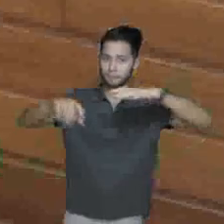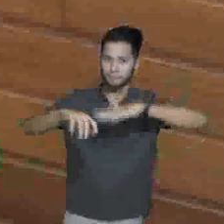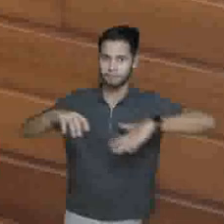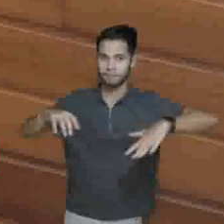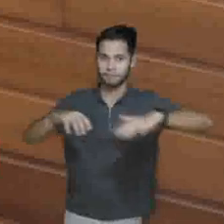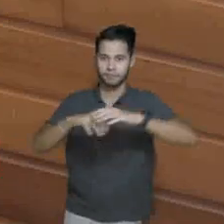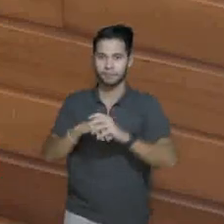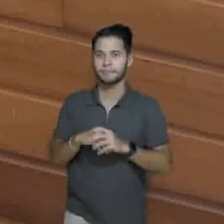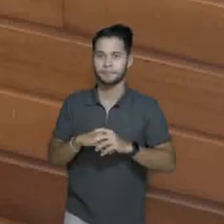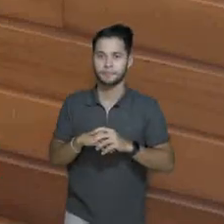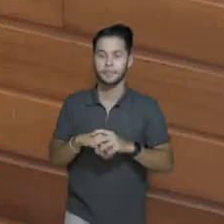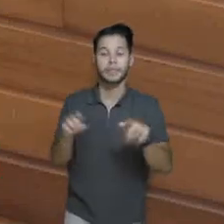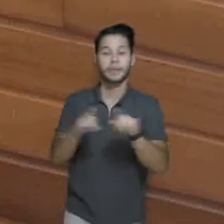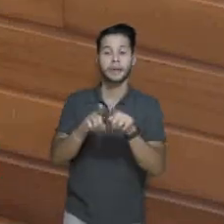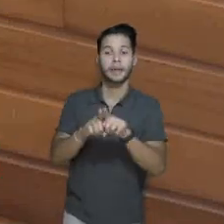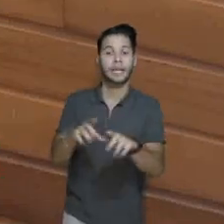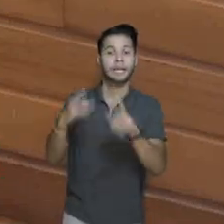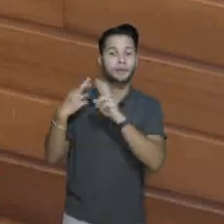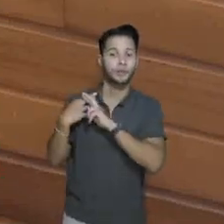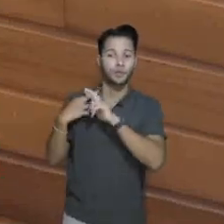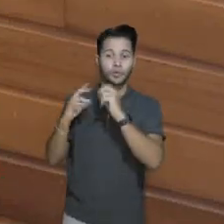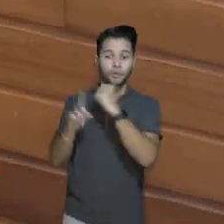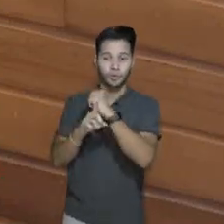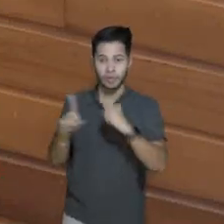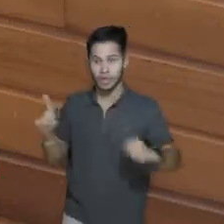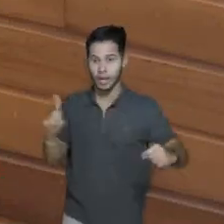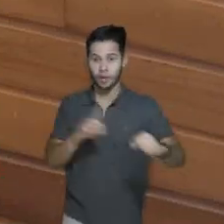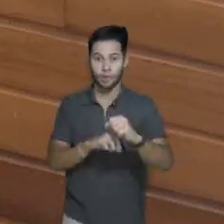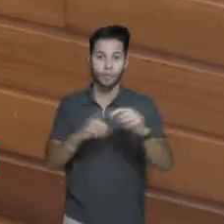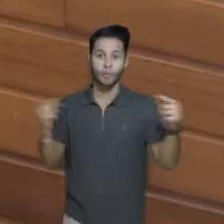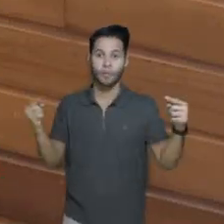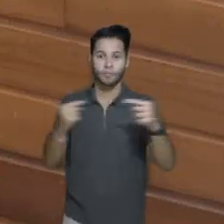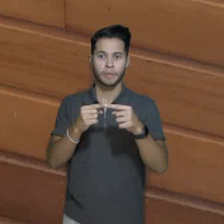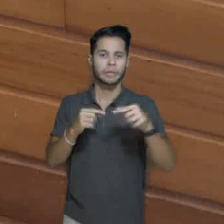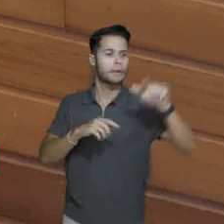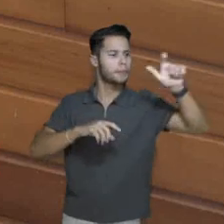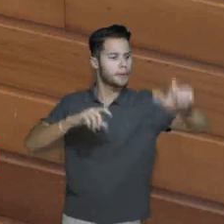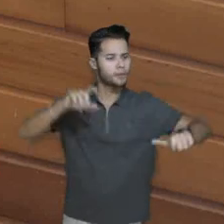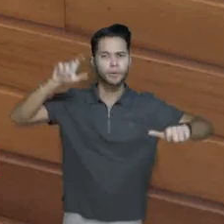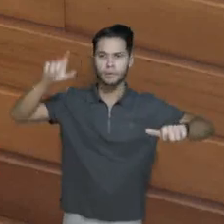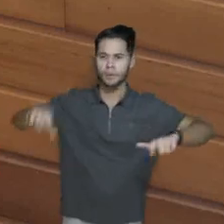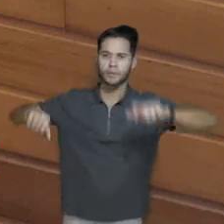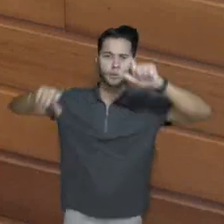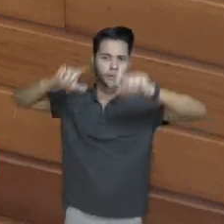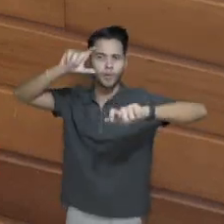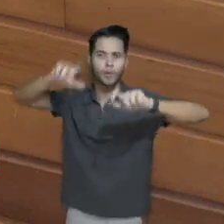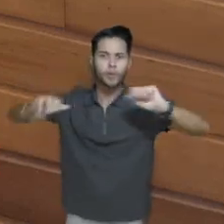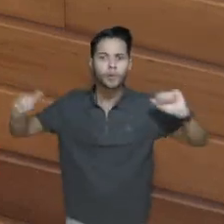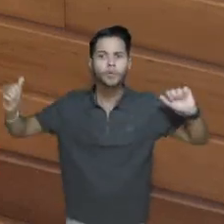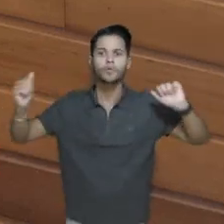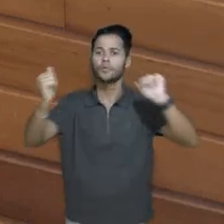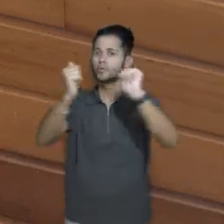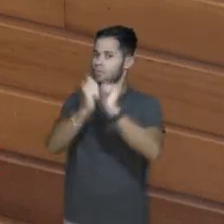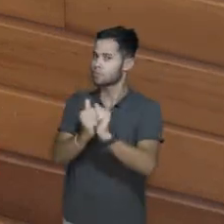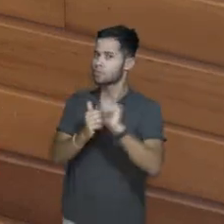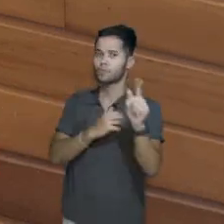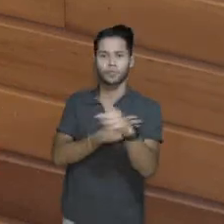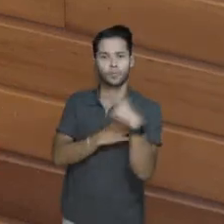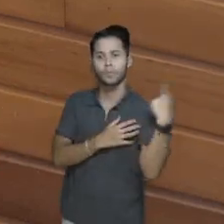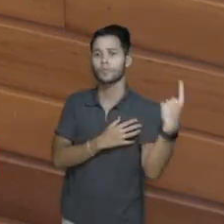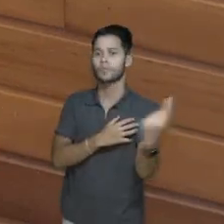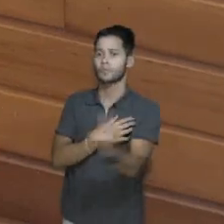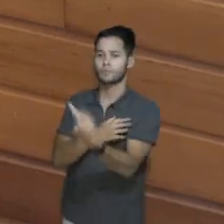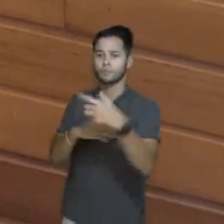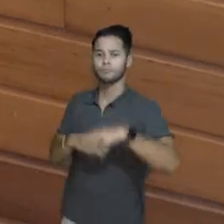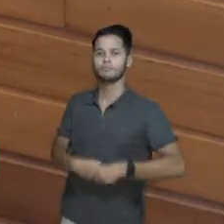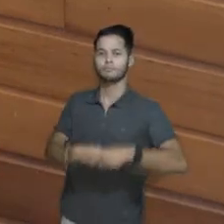somar forças essa rede de controle a gente tem que fazer não é só a Roseli lá na rede de controle é todos nós juntos de mão